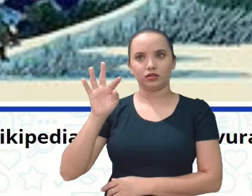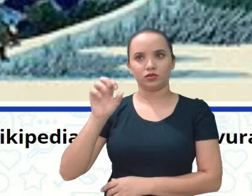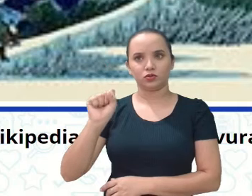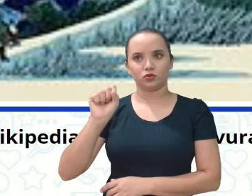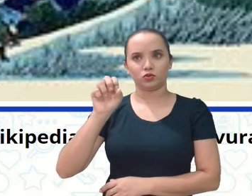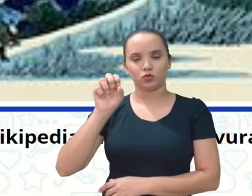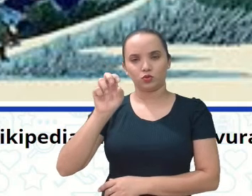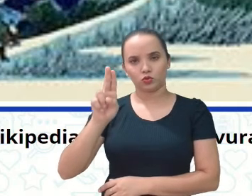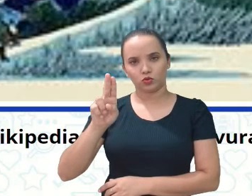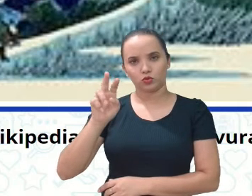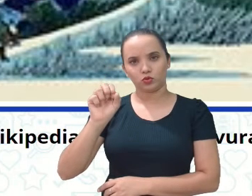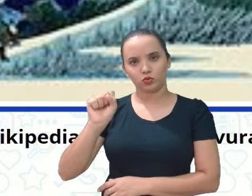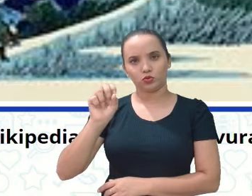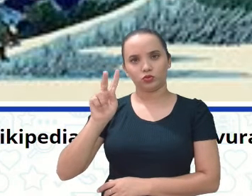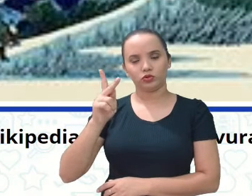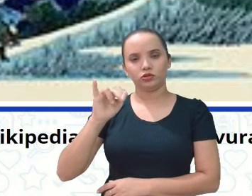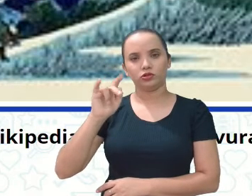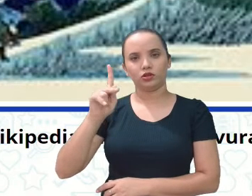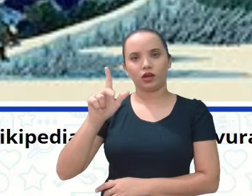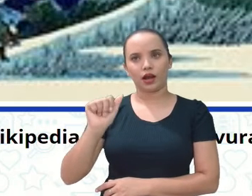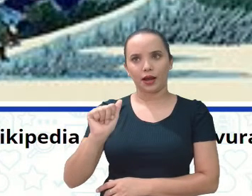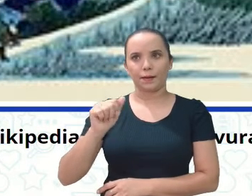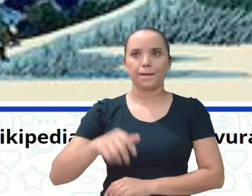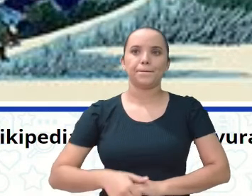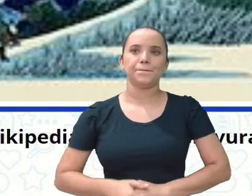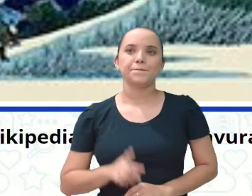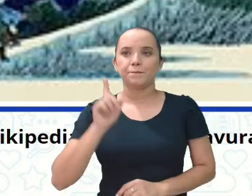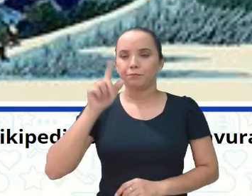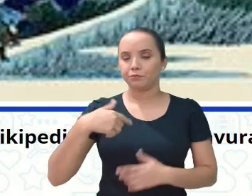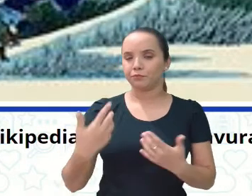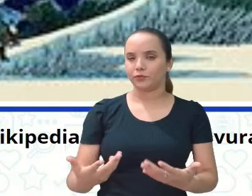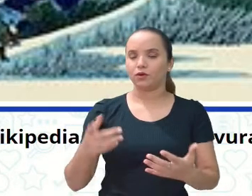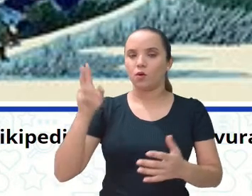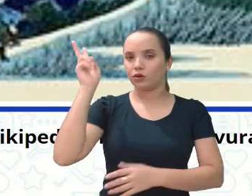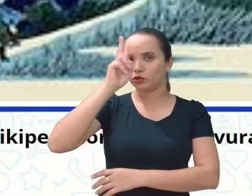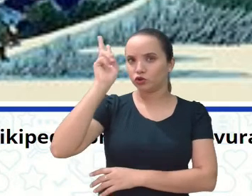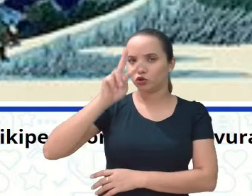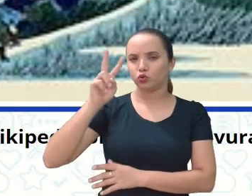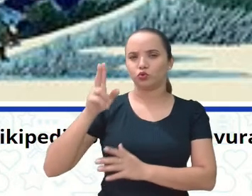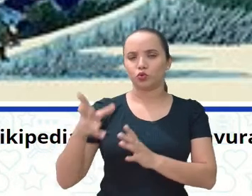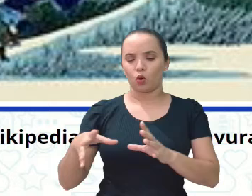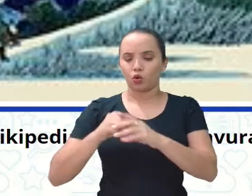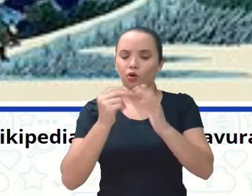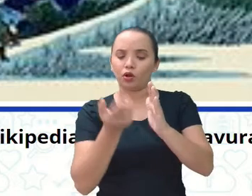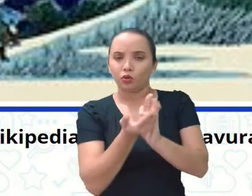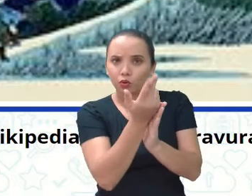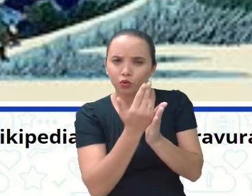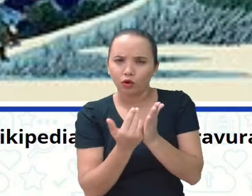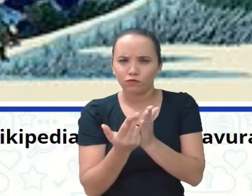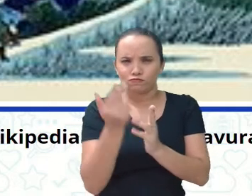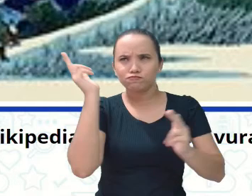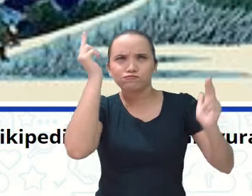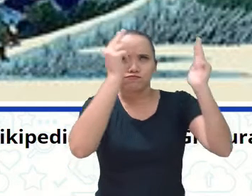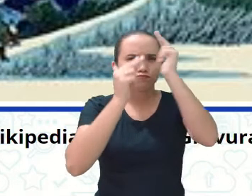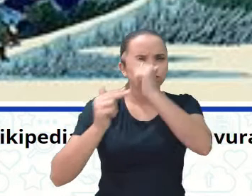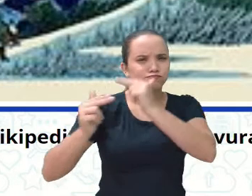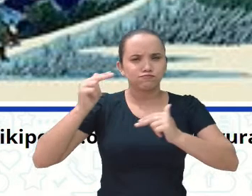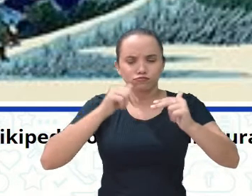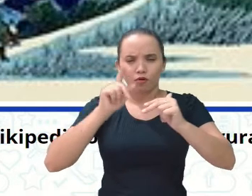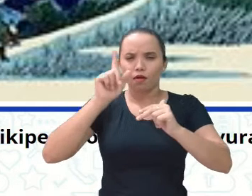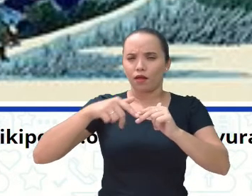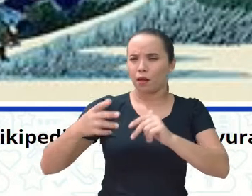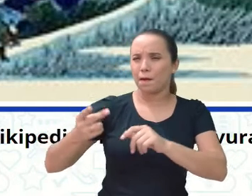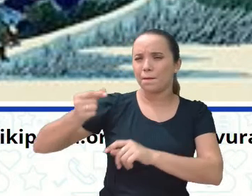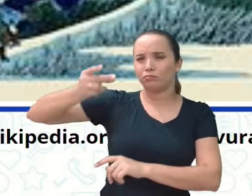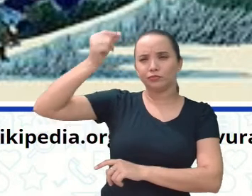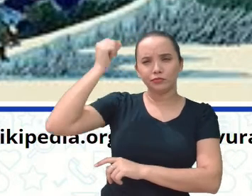Hokusai, tá? A história da gravura é mais antiga do que muita gente imagina. Ela foi particularmente importante